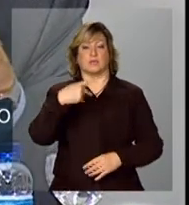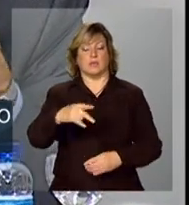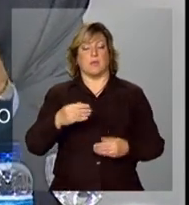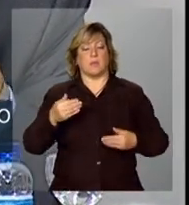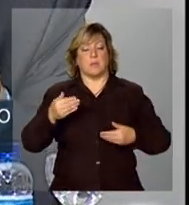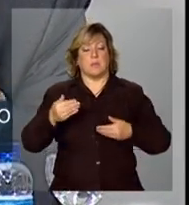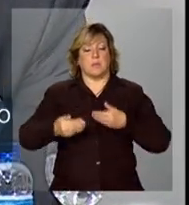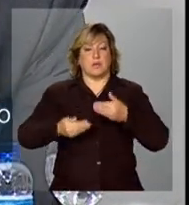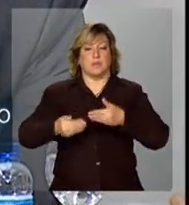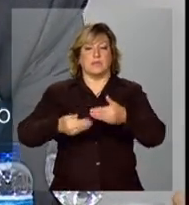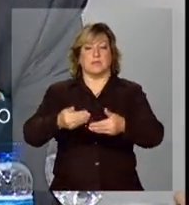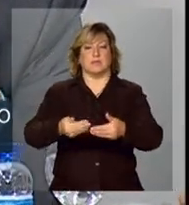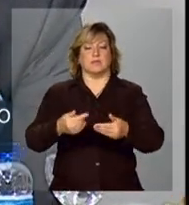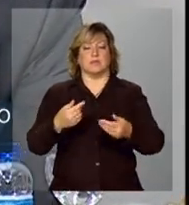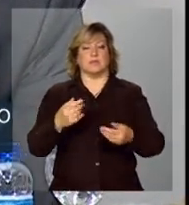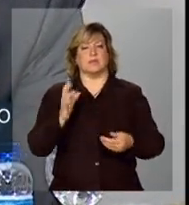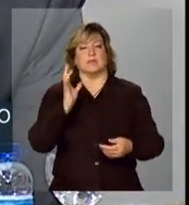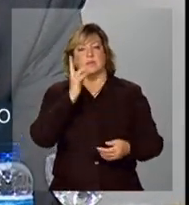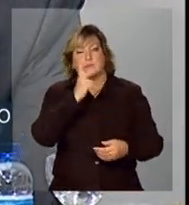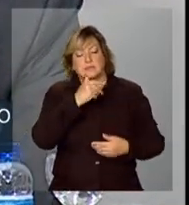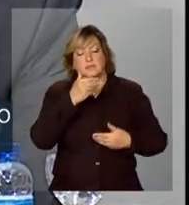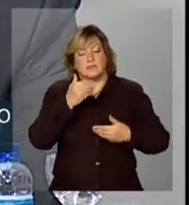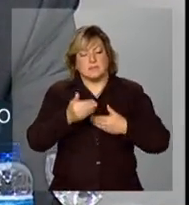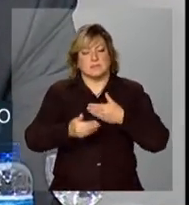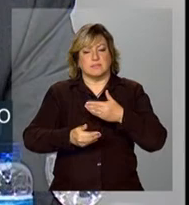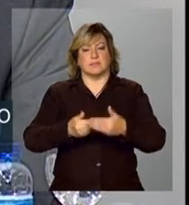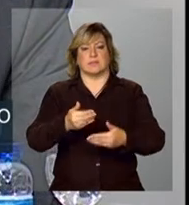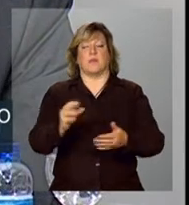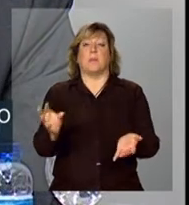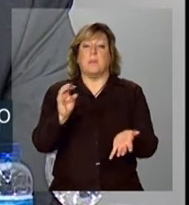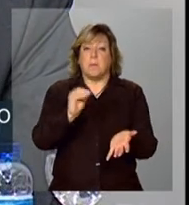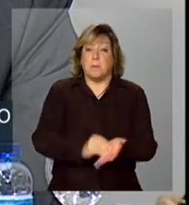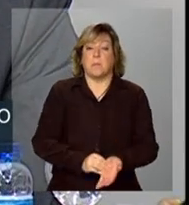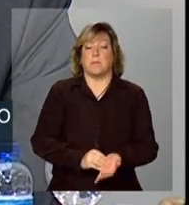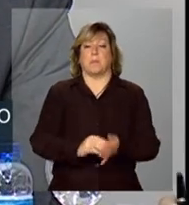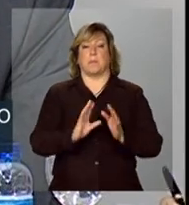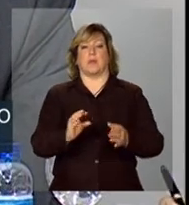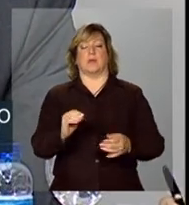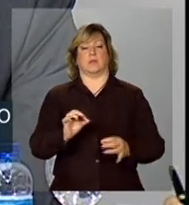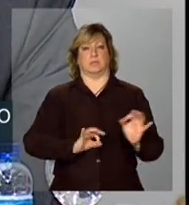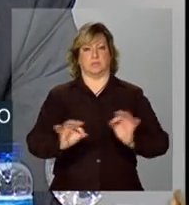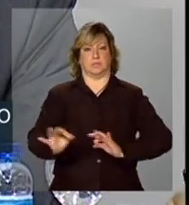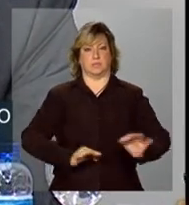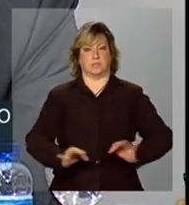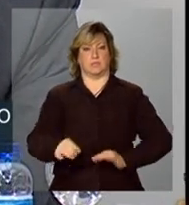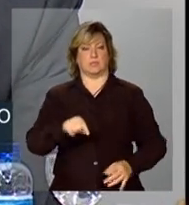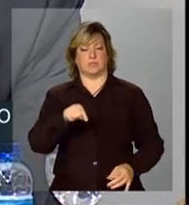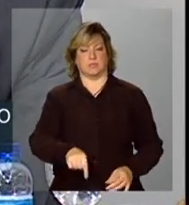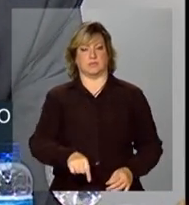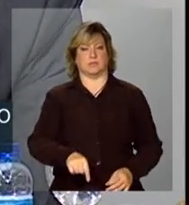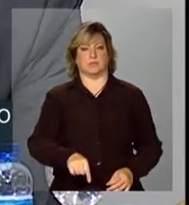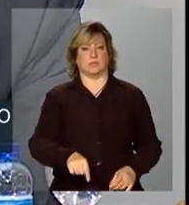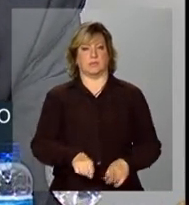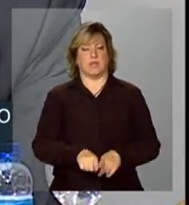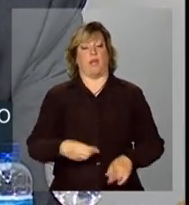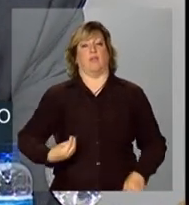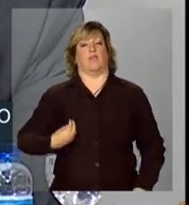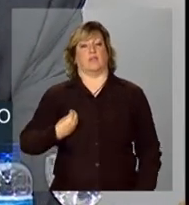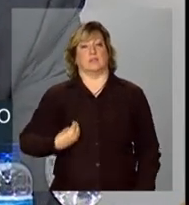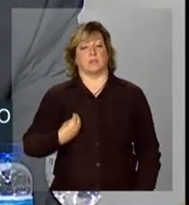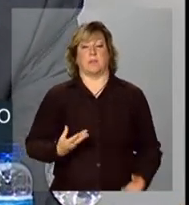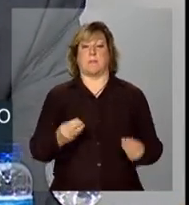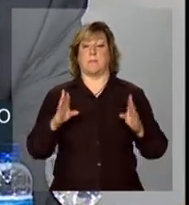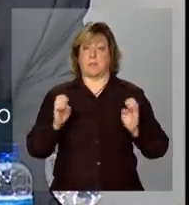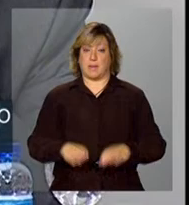de lenta e inexoravelmente colocar a sua governança também a funcionar e muito